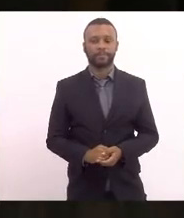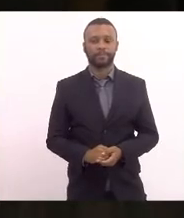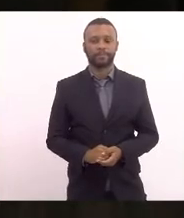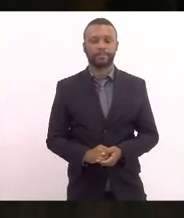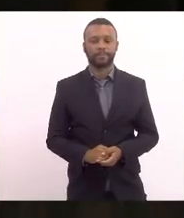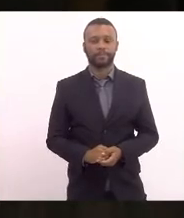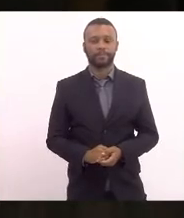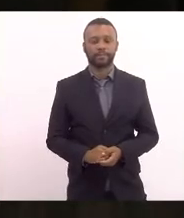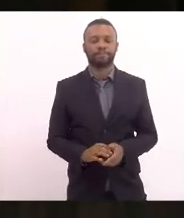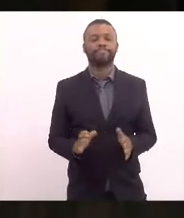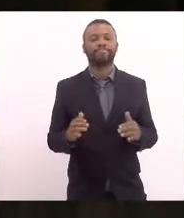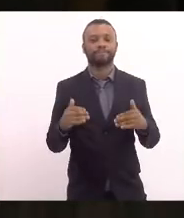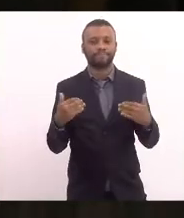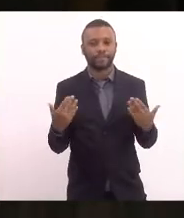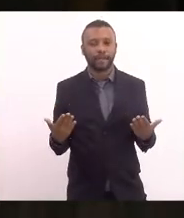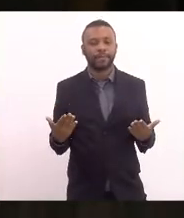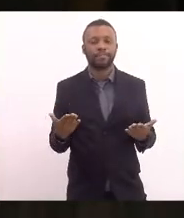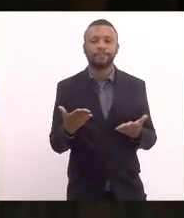Bem, pessoal, é